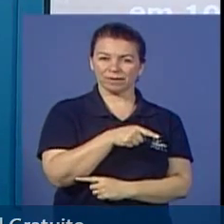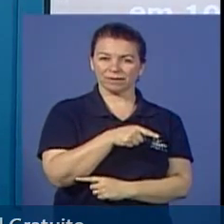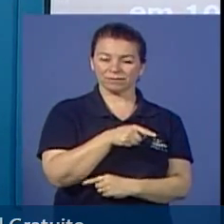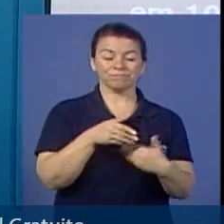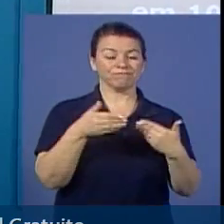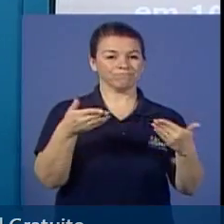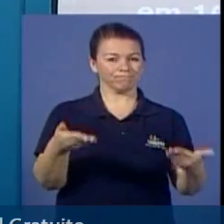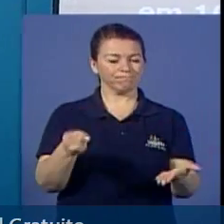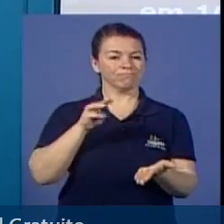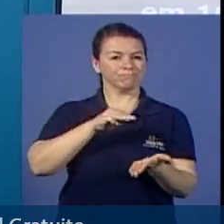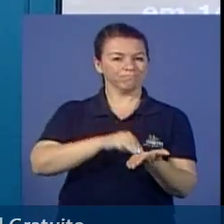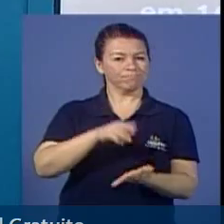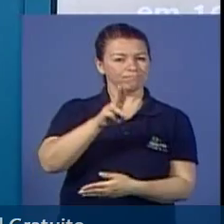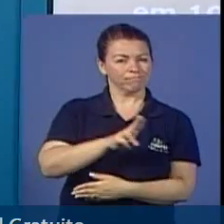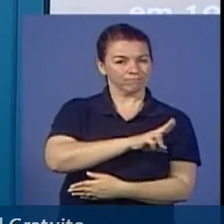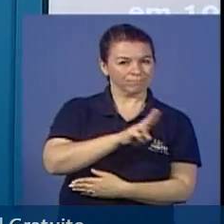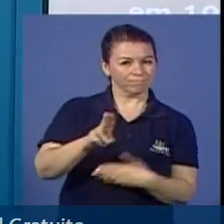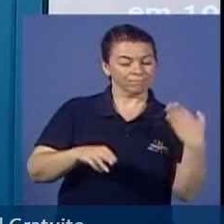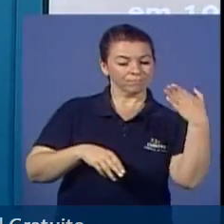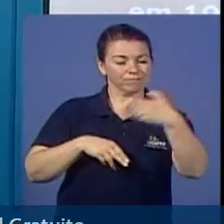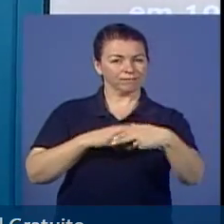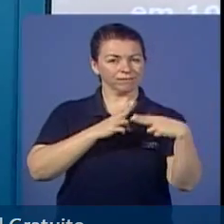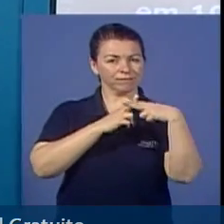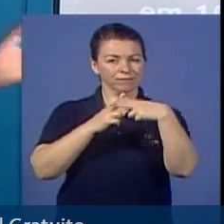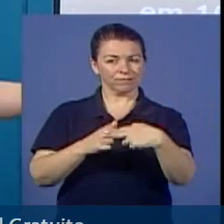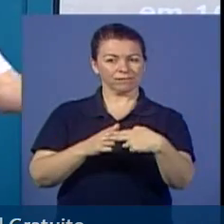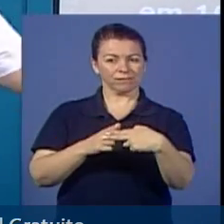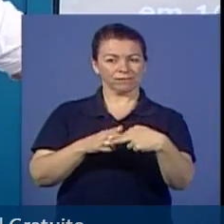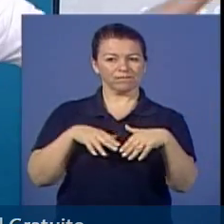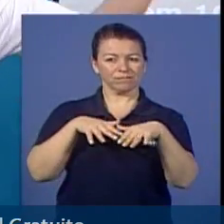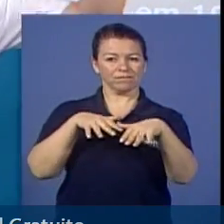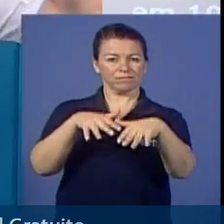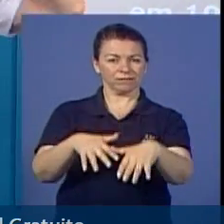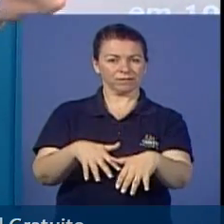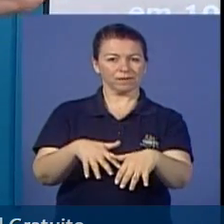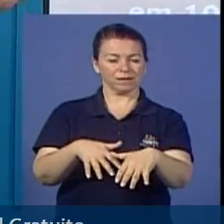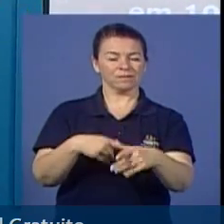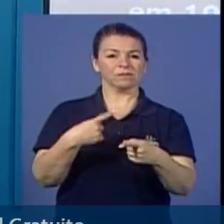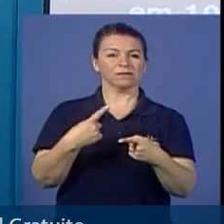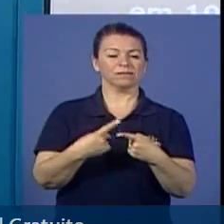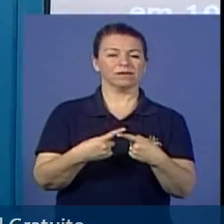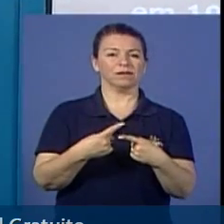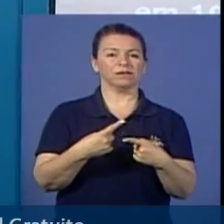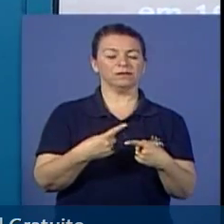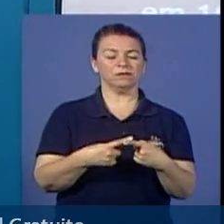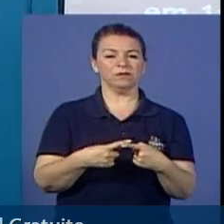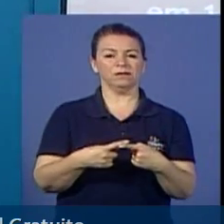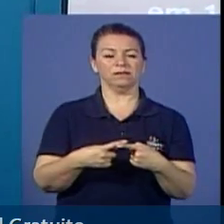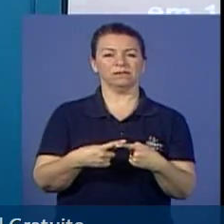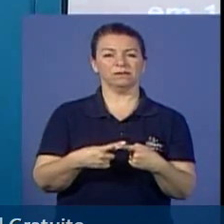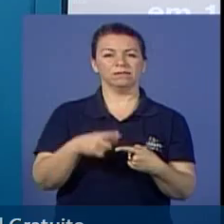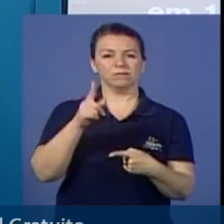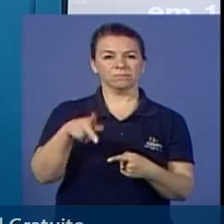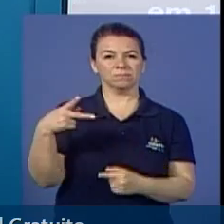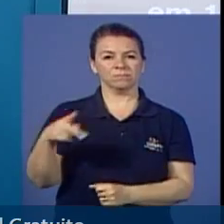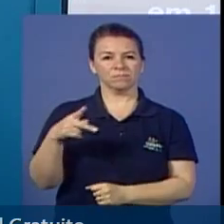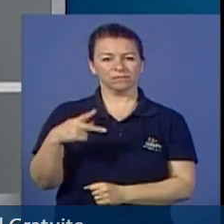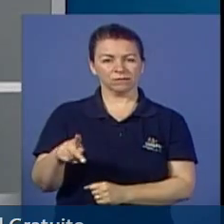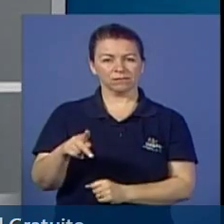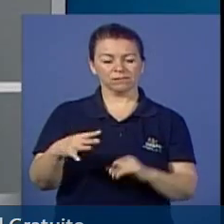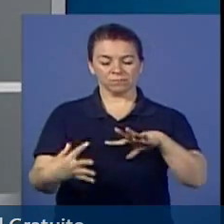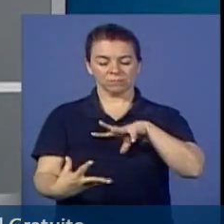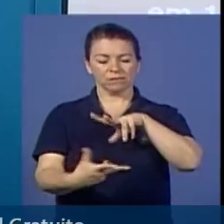um dos motivos do Papa para as cruzadas é justamente trazer estes ortodoxos de volta ao comando